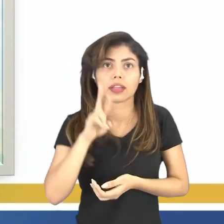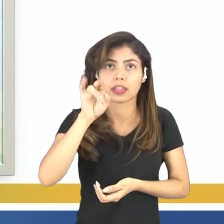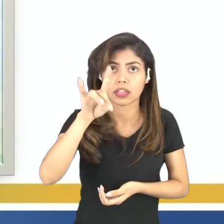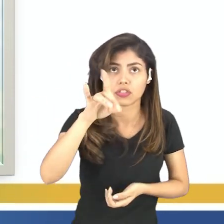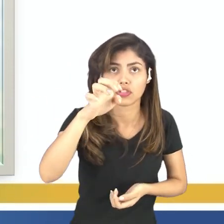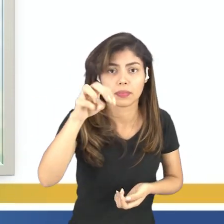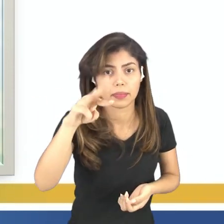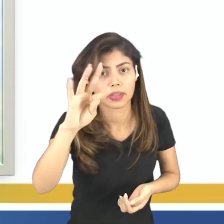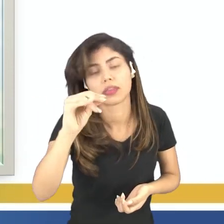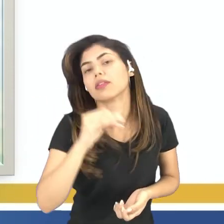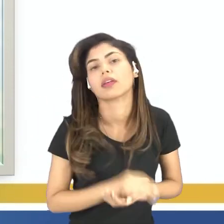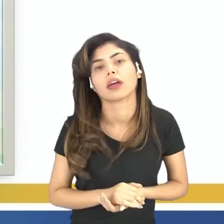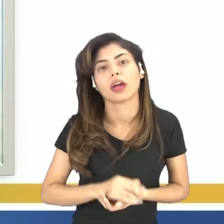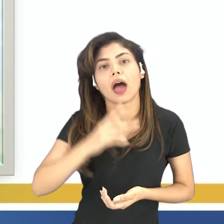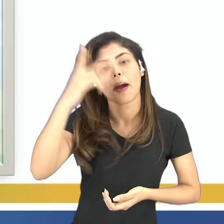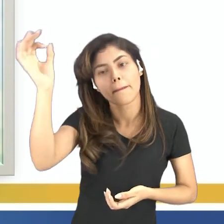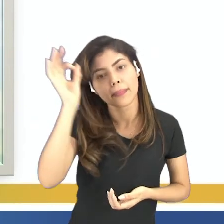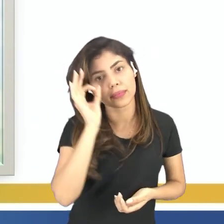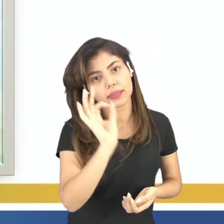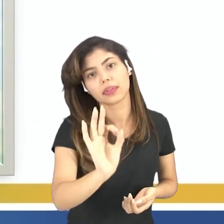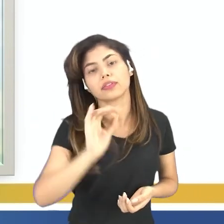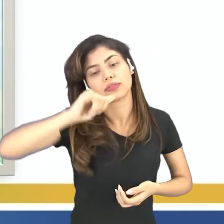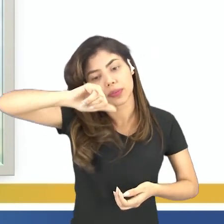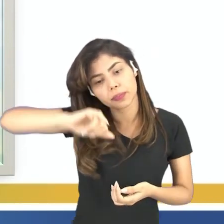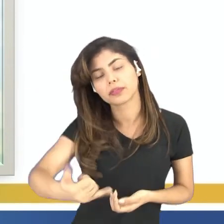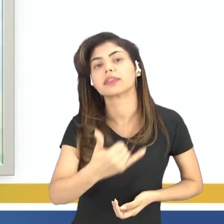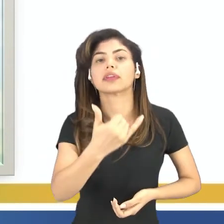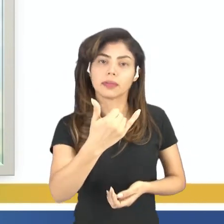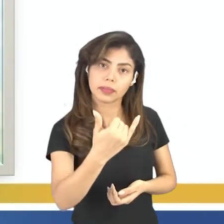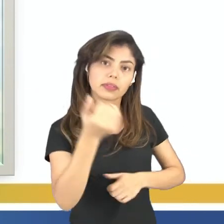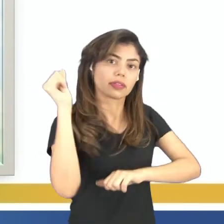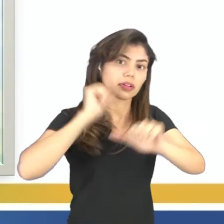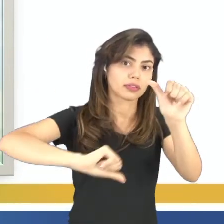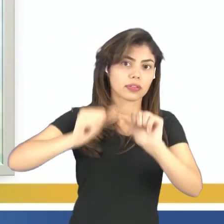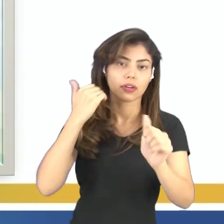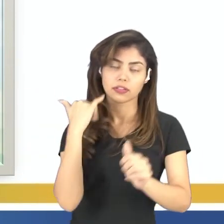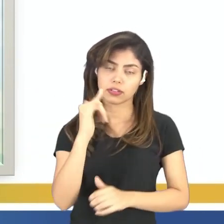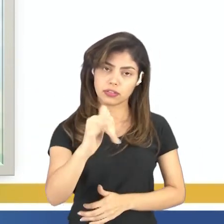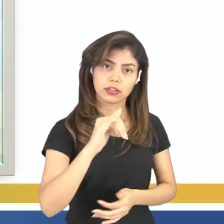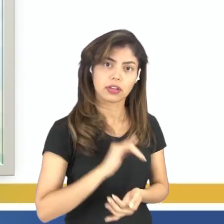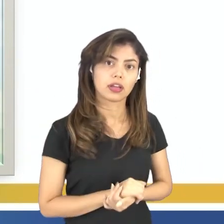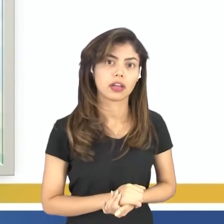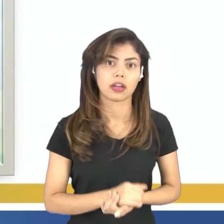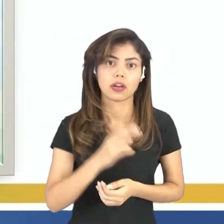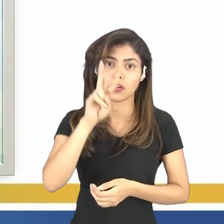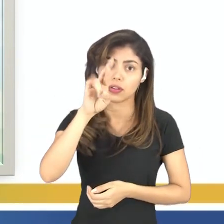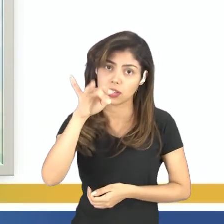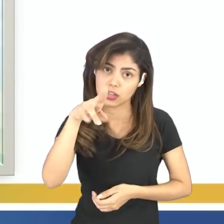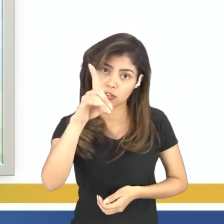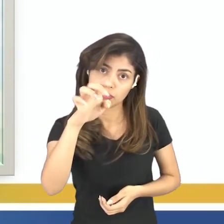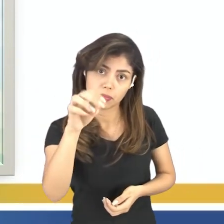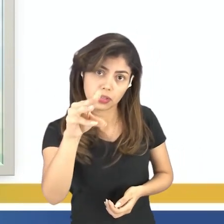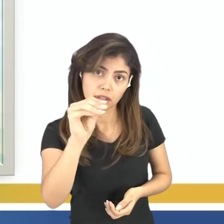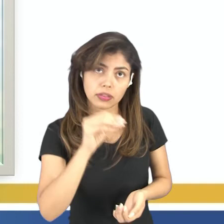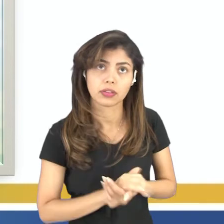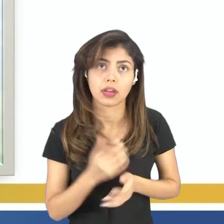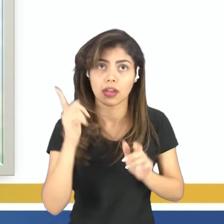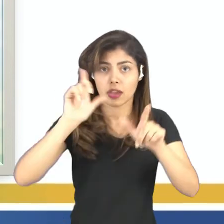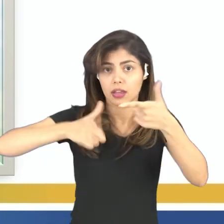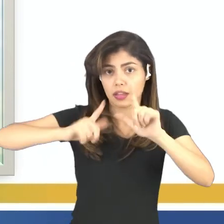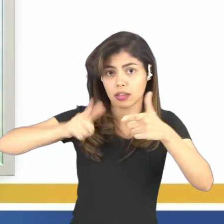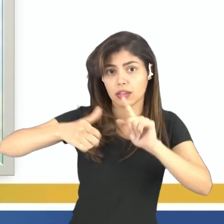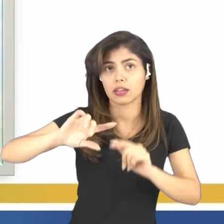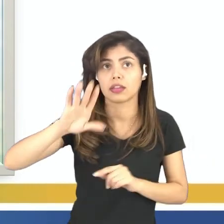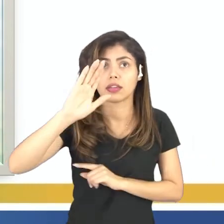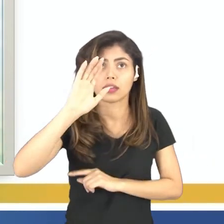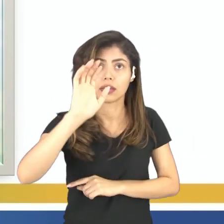total, ela é representada através de uma outra grandeza física que a gente chama de rendimento, quer dizer,